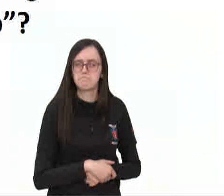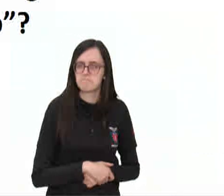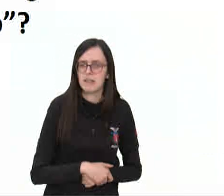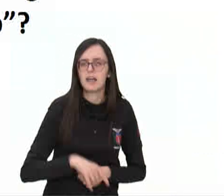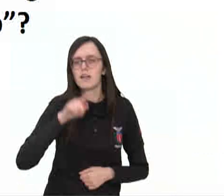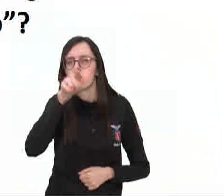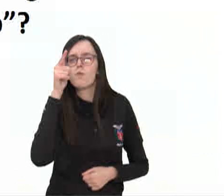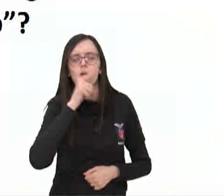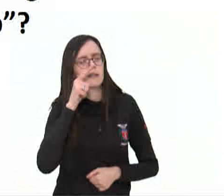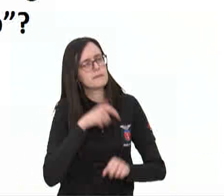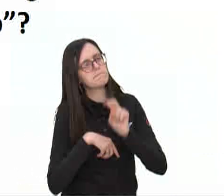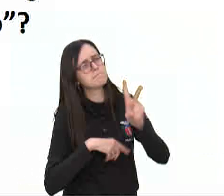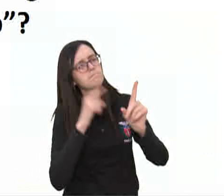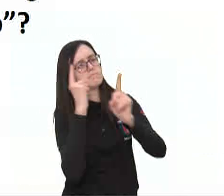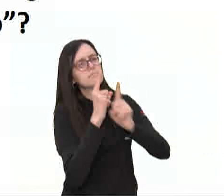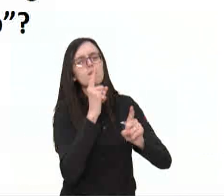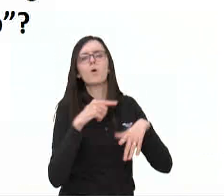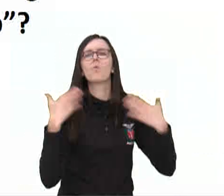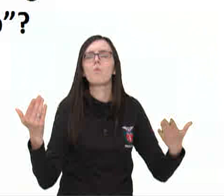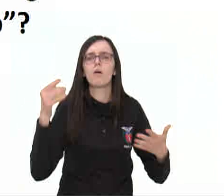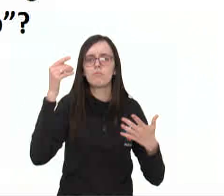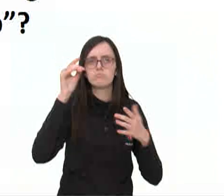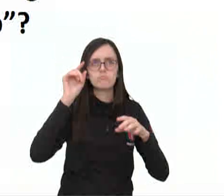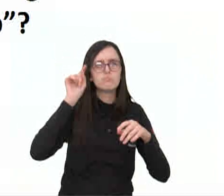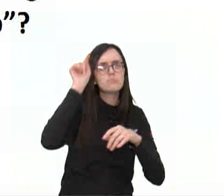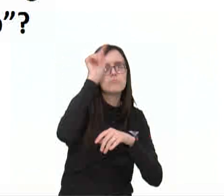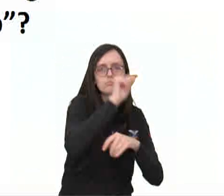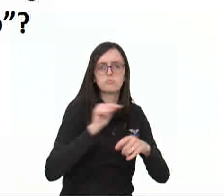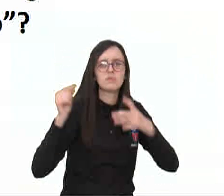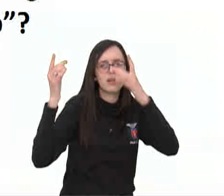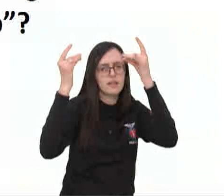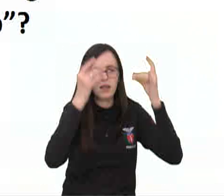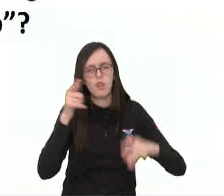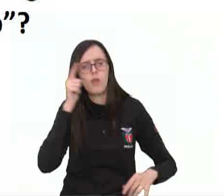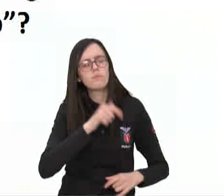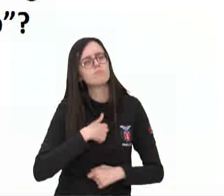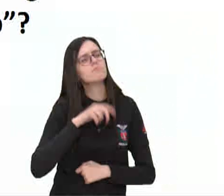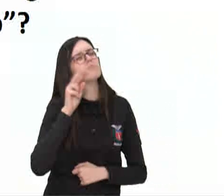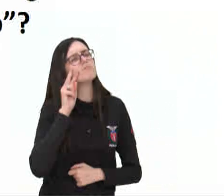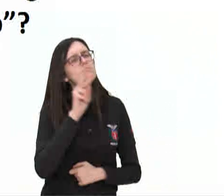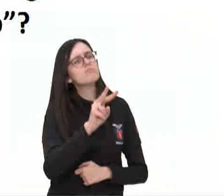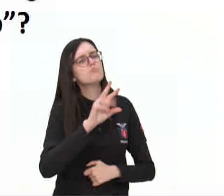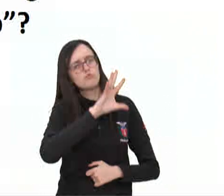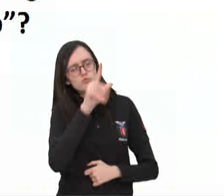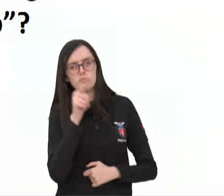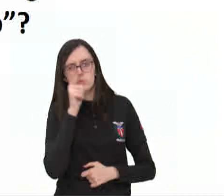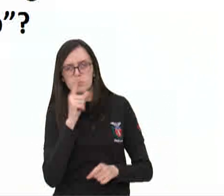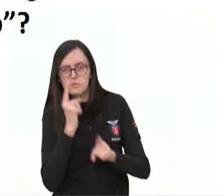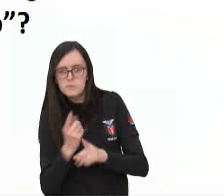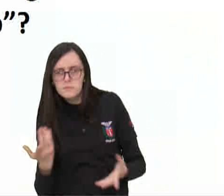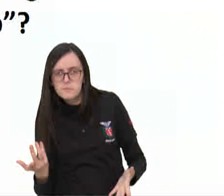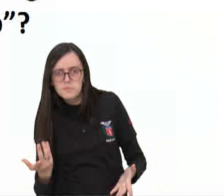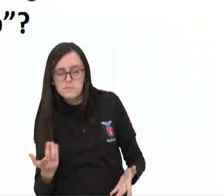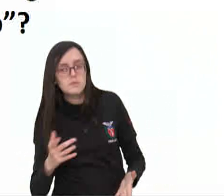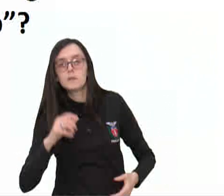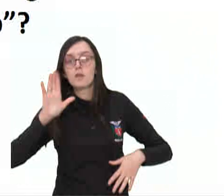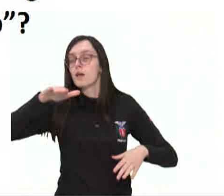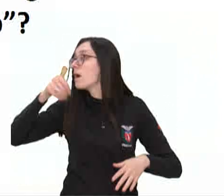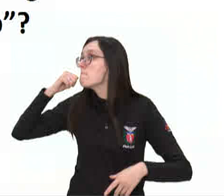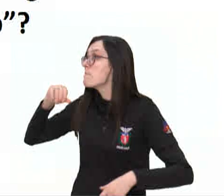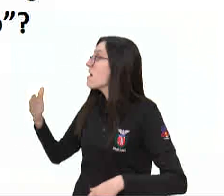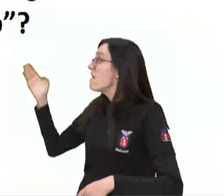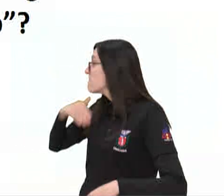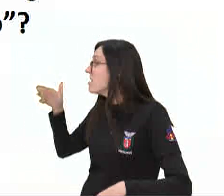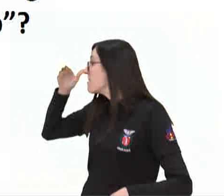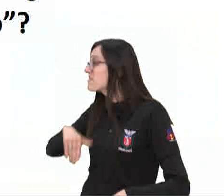Você consegue identificar os elementos dessa foto? Você consegue identificar tudo que tem aí? Corre chamar a mãe para ver junto, vê se